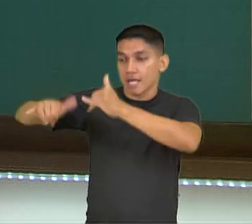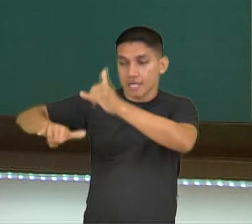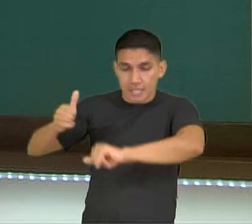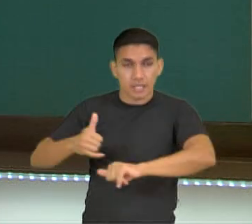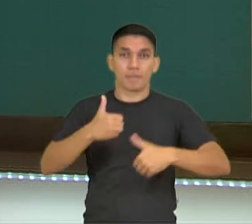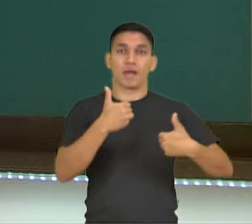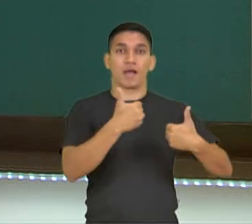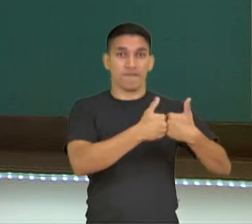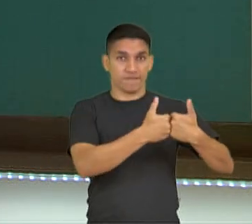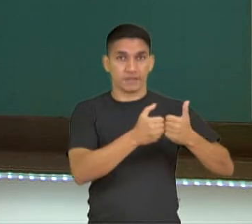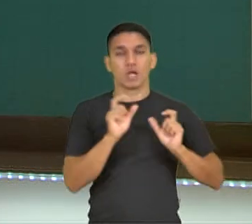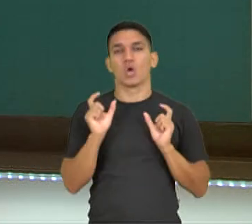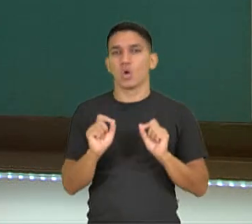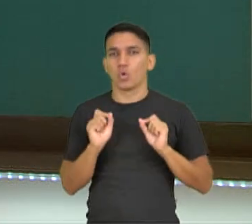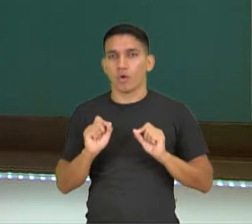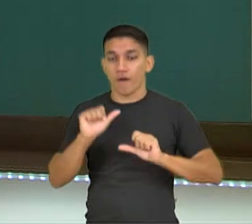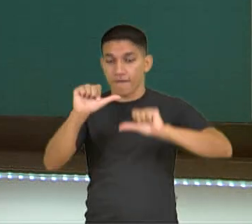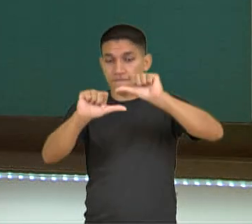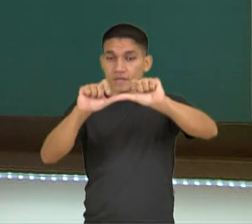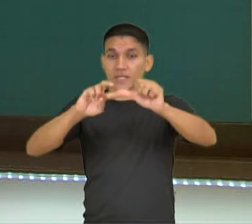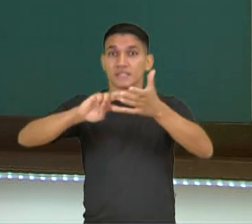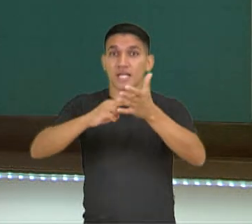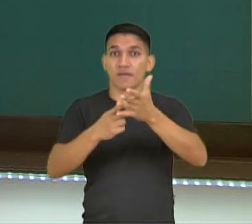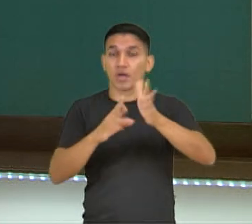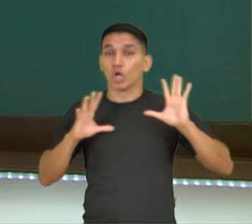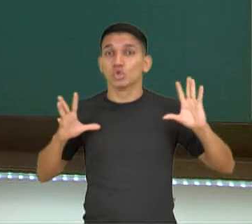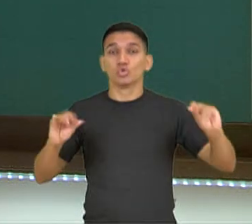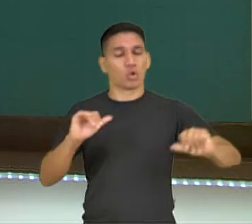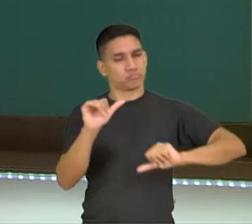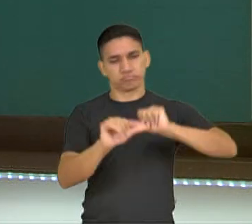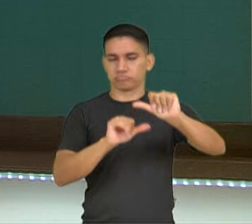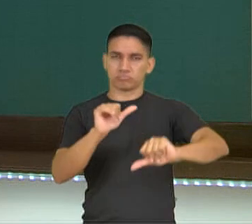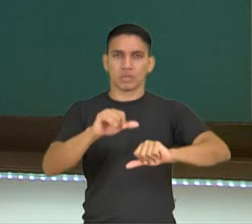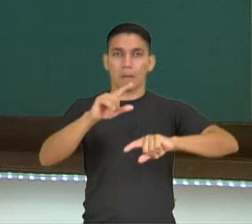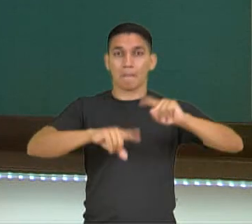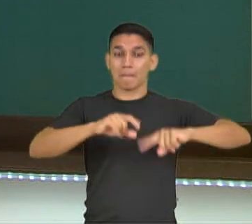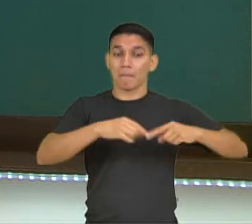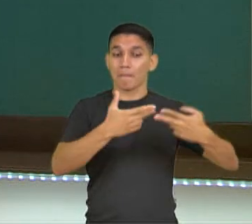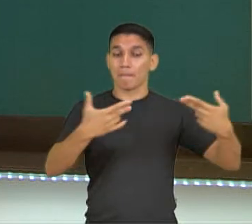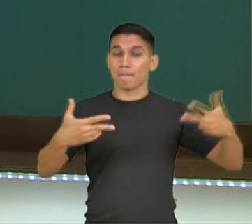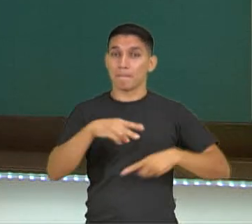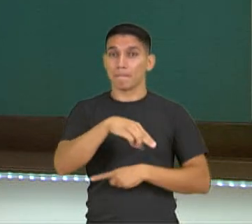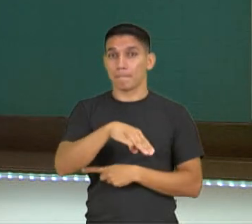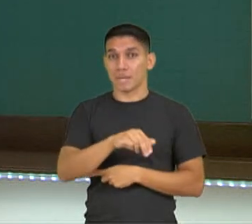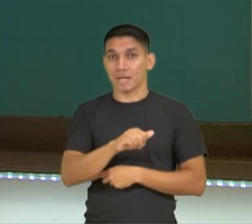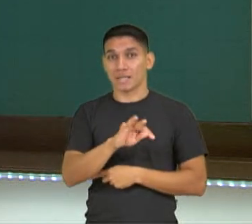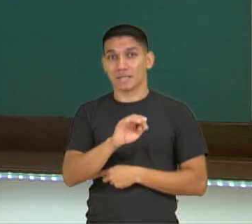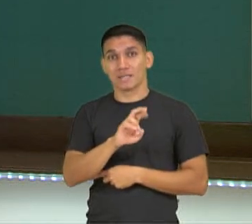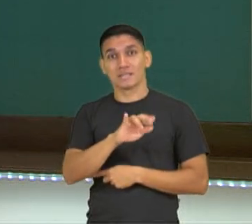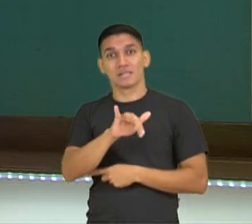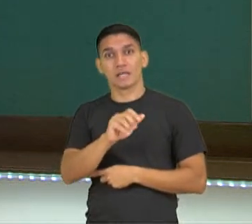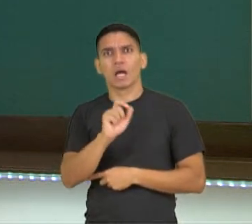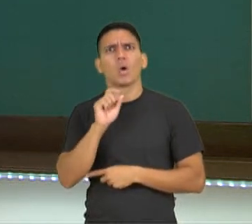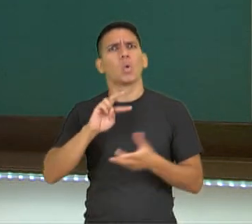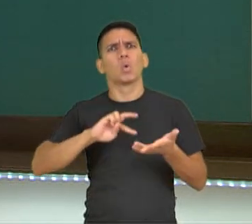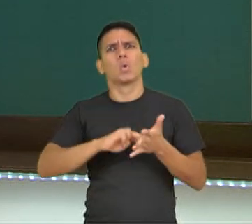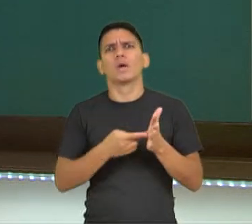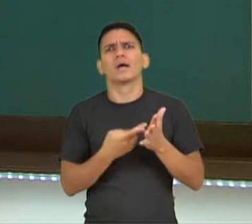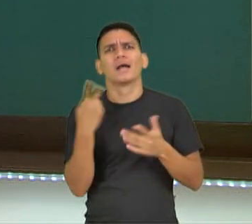quando eu falo de fenômeno, é toda e qualquer transformação da matéria. Então, vejam, o que a matéria tem a ver com os fenômenos? Ela